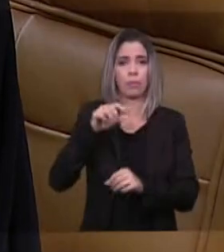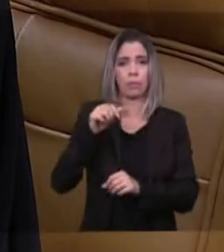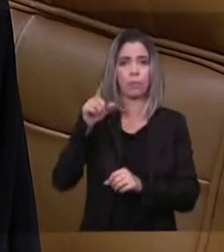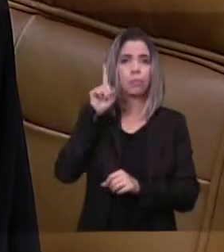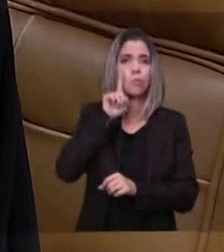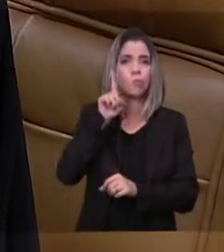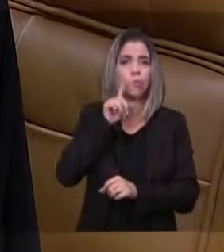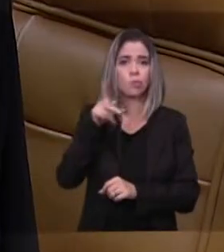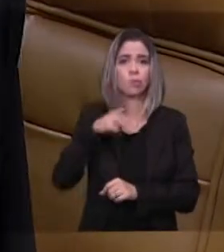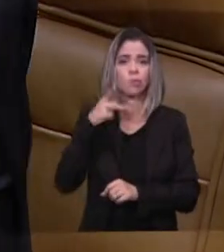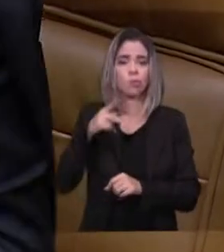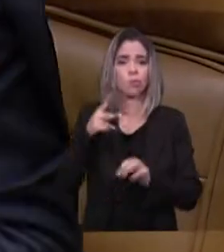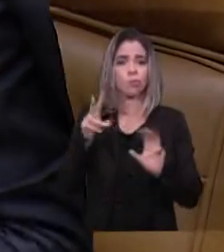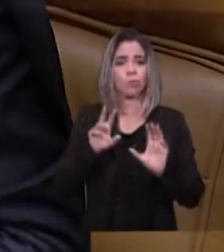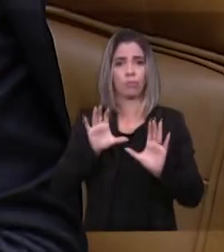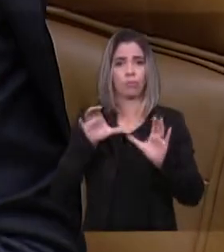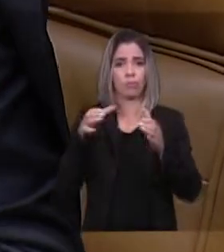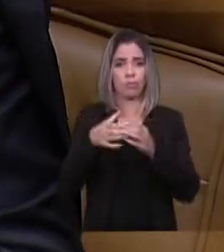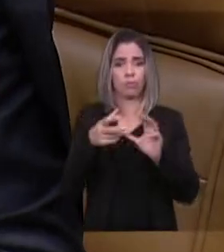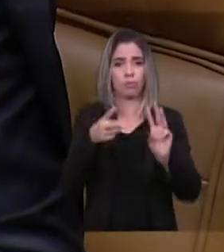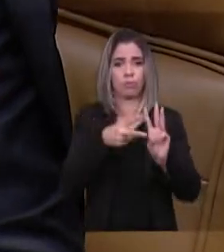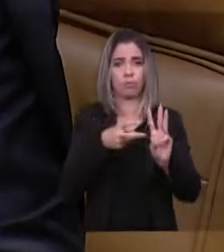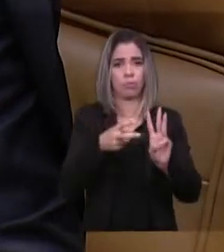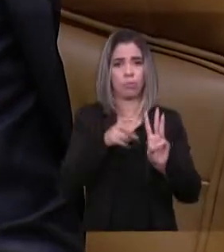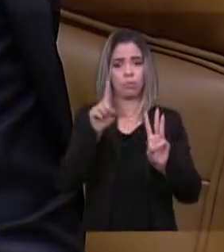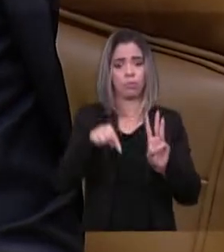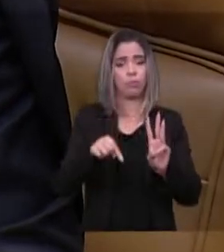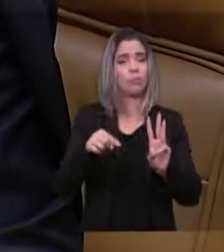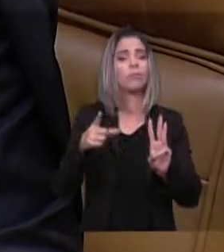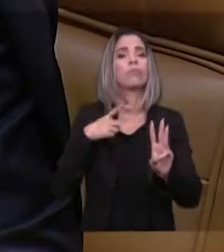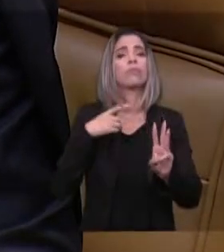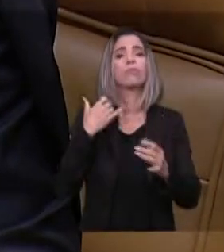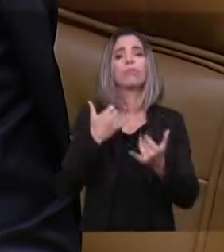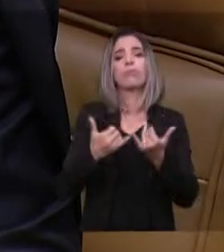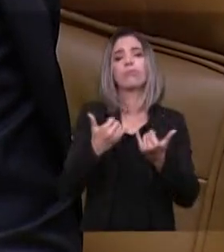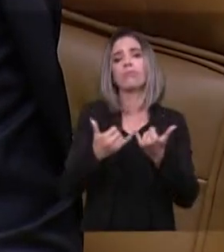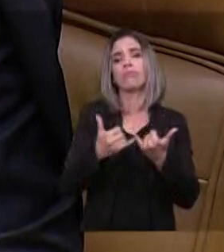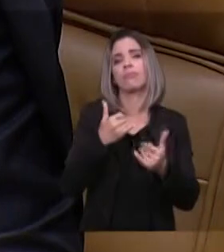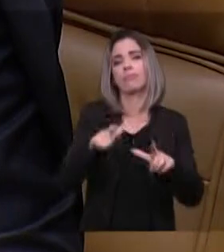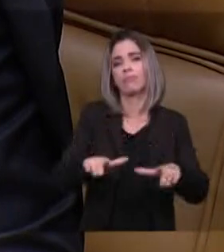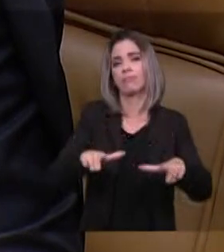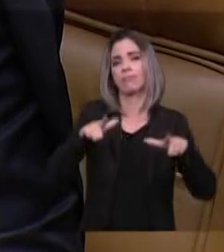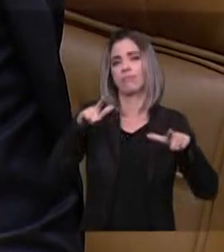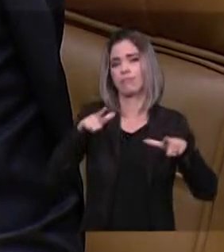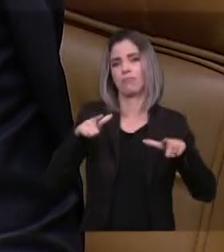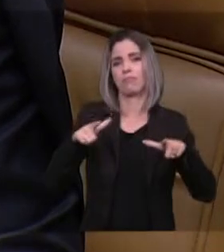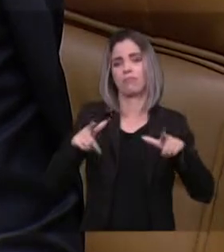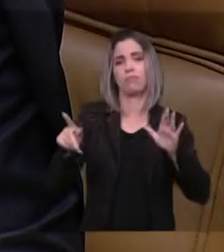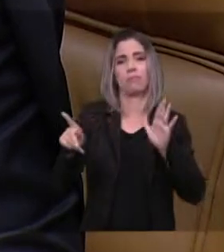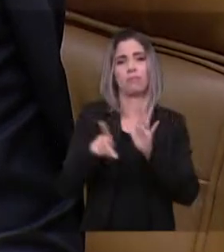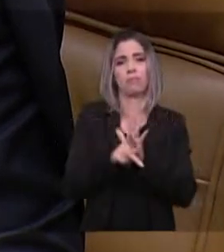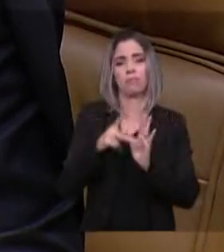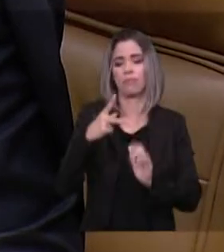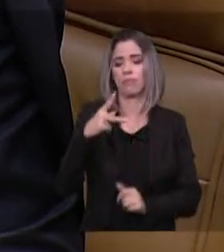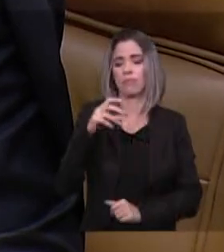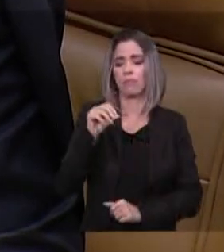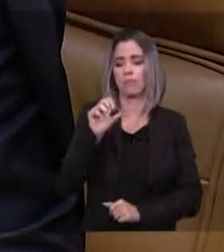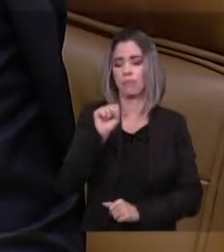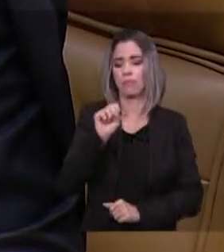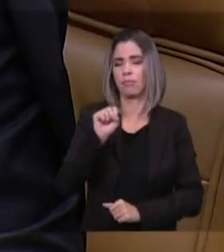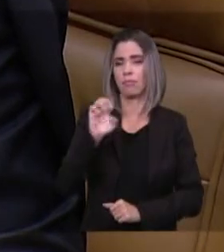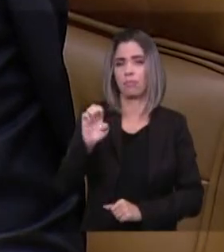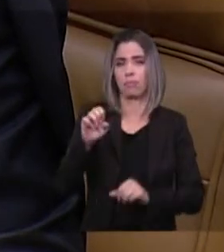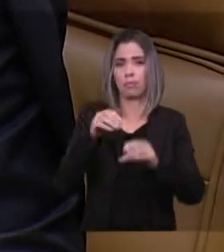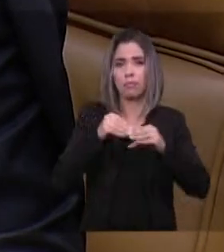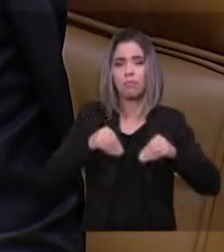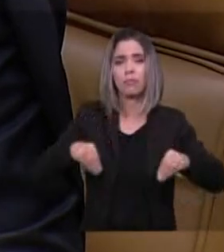sublinhando que o indigenato é um título congênito de posse territorial, não sujeito a qualquer legitimação em